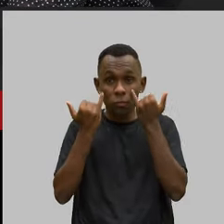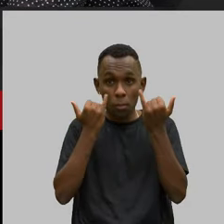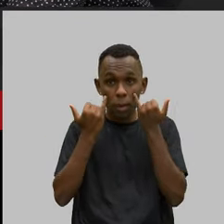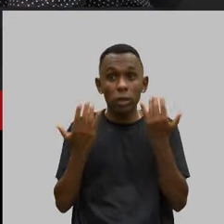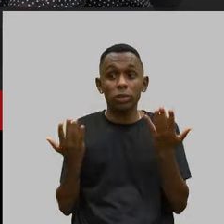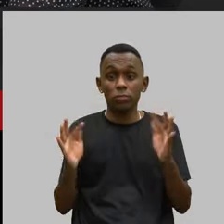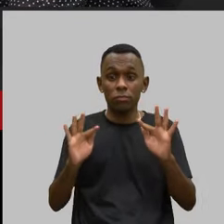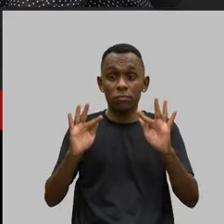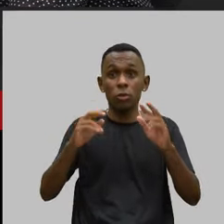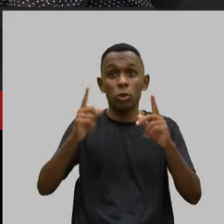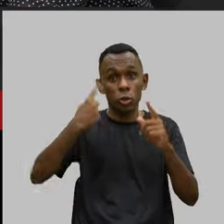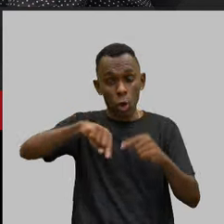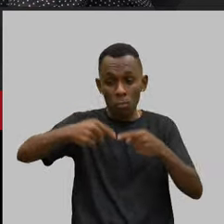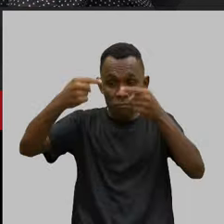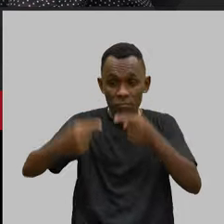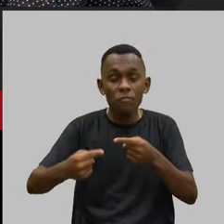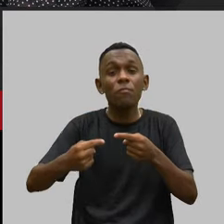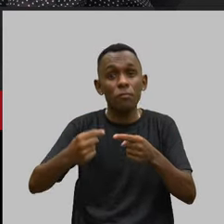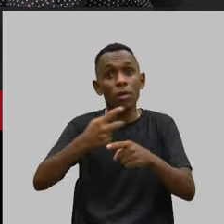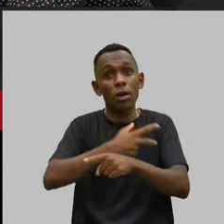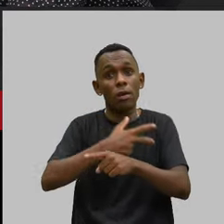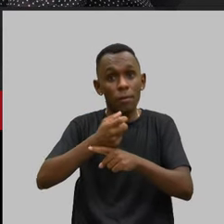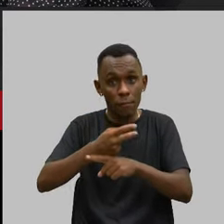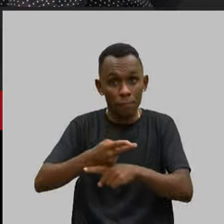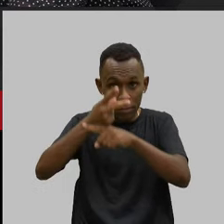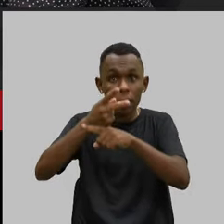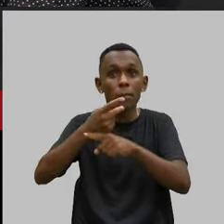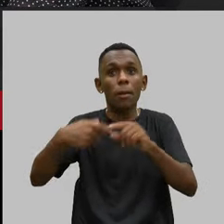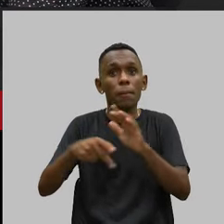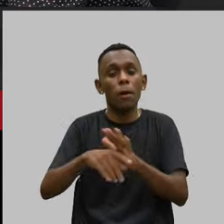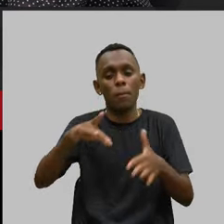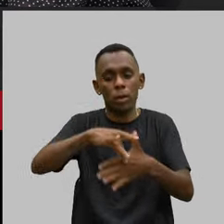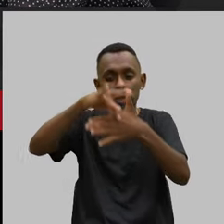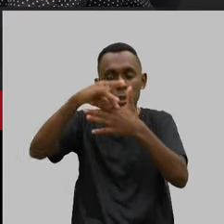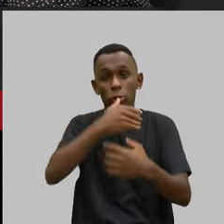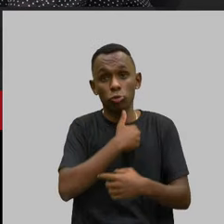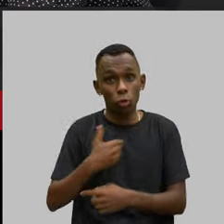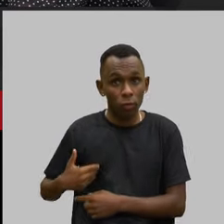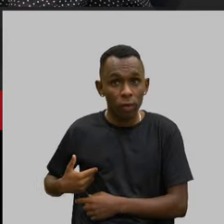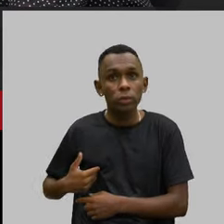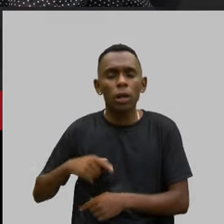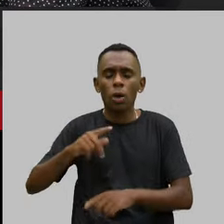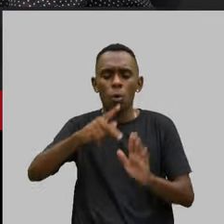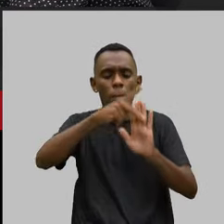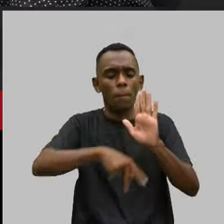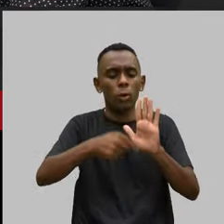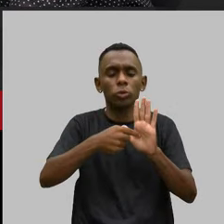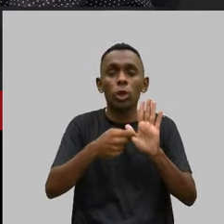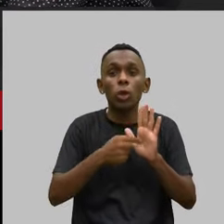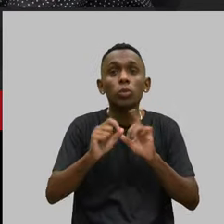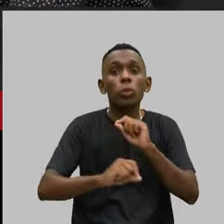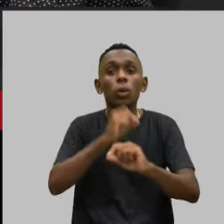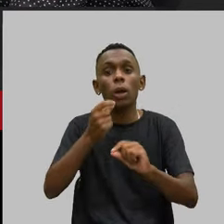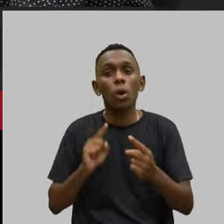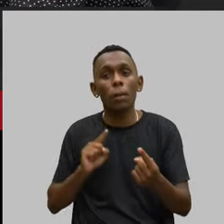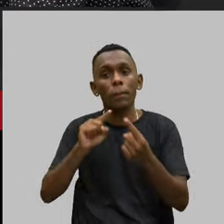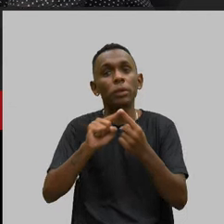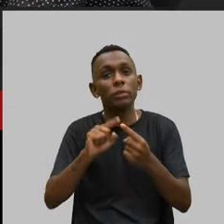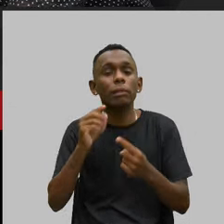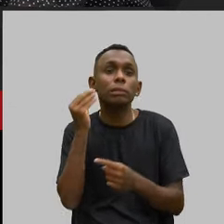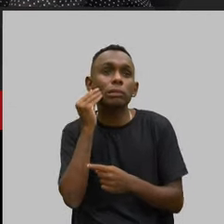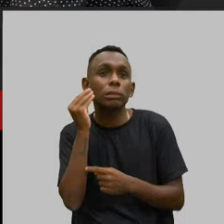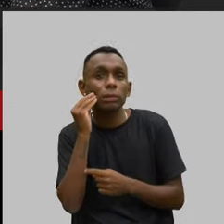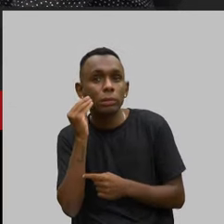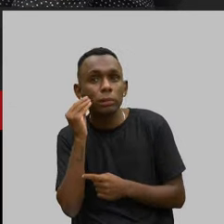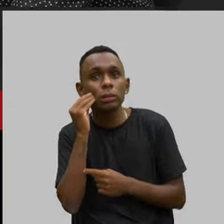finalista num prêmio eh dado pelo centro de lideranças públicas ele é um projeto que Visa eh tentar dar